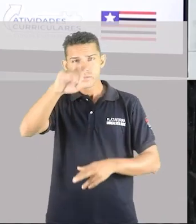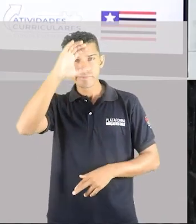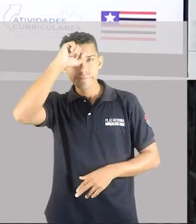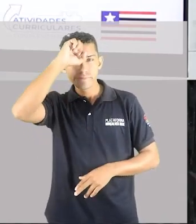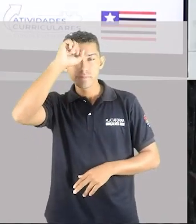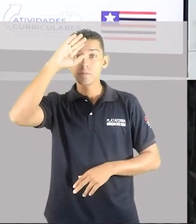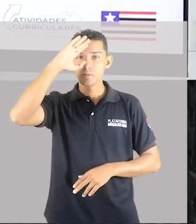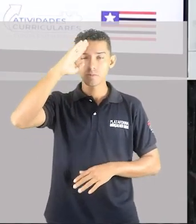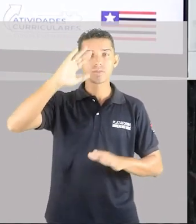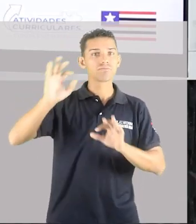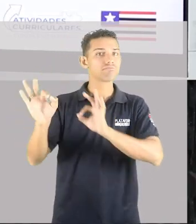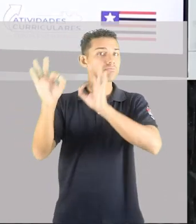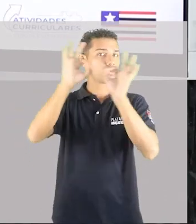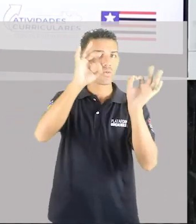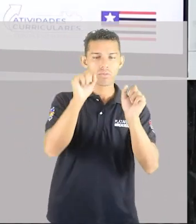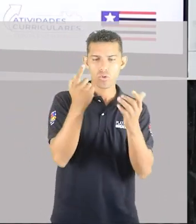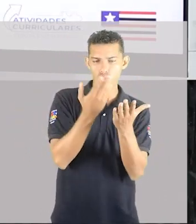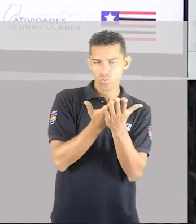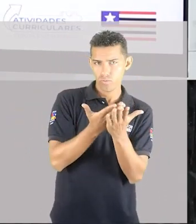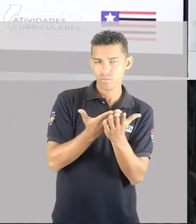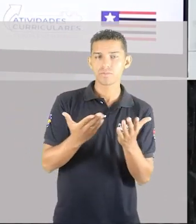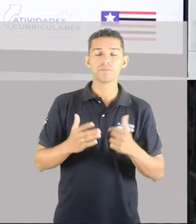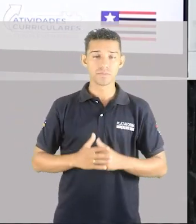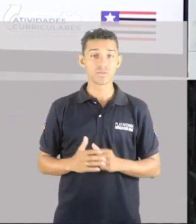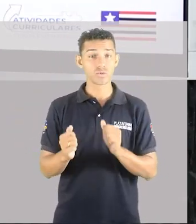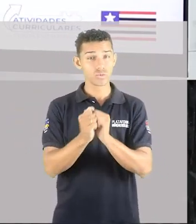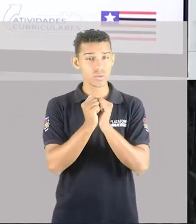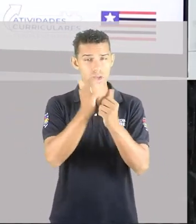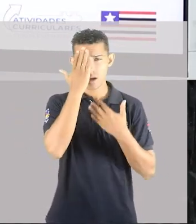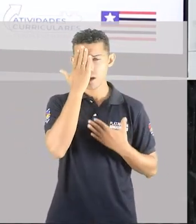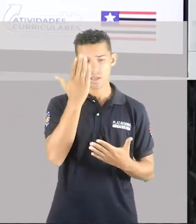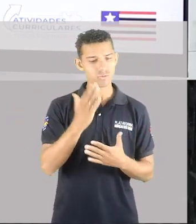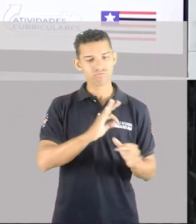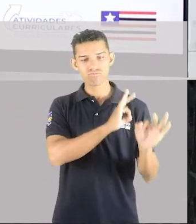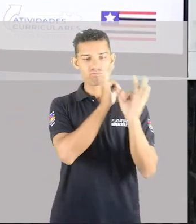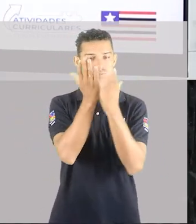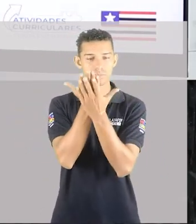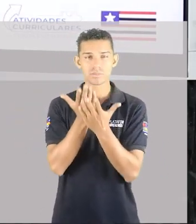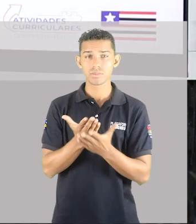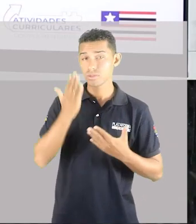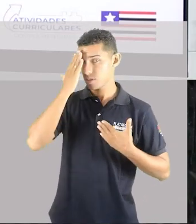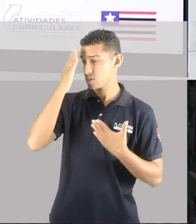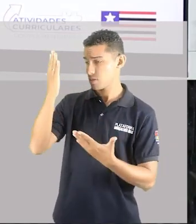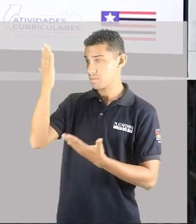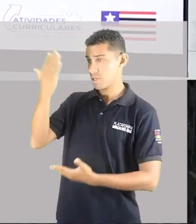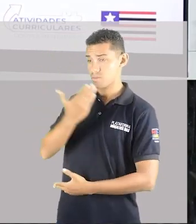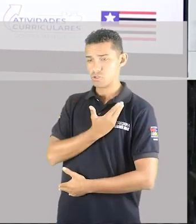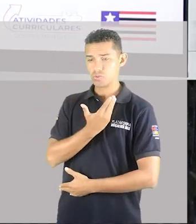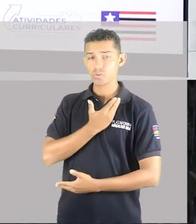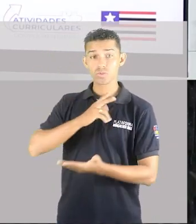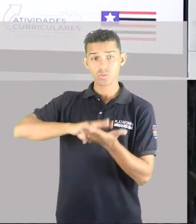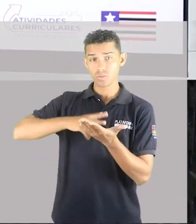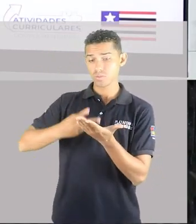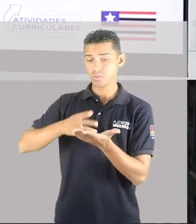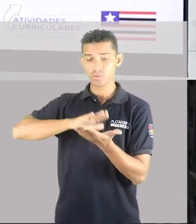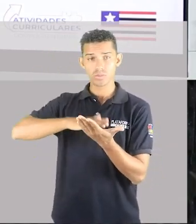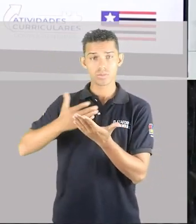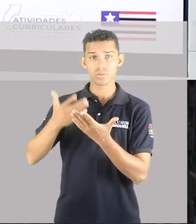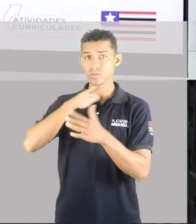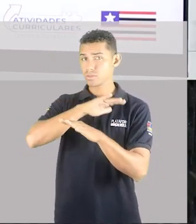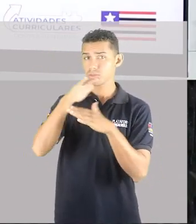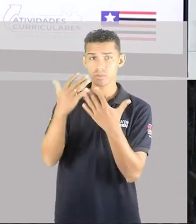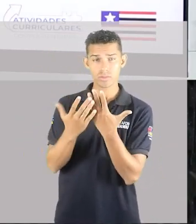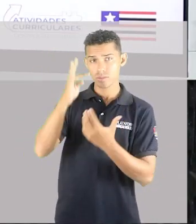tudo. Só me resta te agradecer mais uma vez por estar aqui comigo, assistindo nossos vídeos. Agradecer também ao nosso amigo Tário, sempre presente aí comigo,